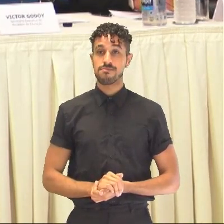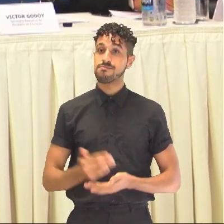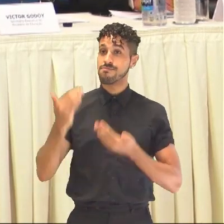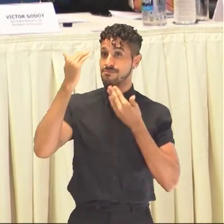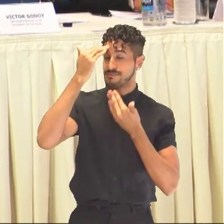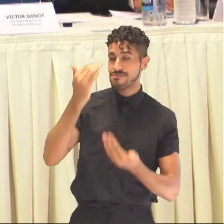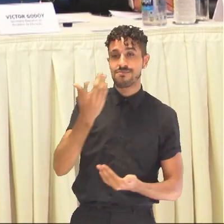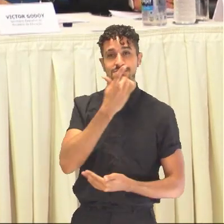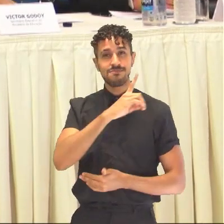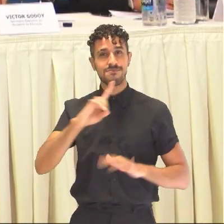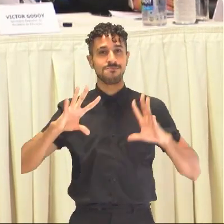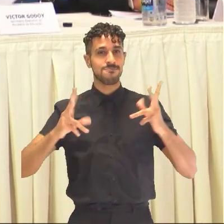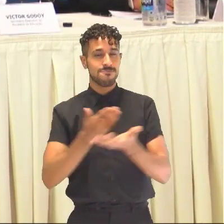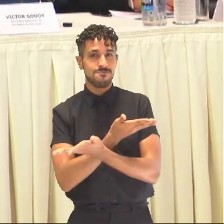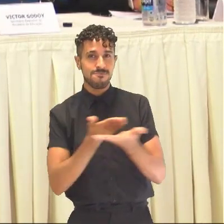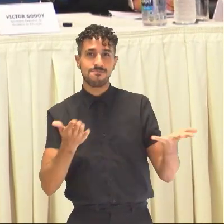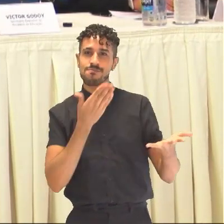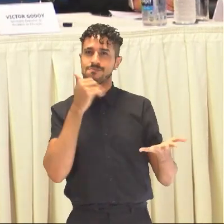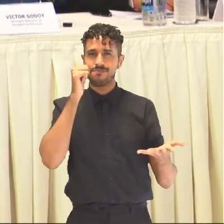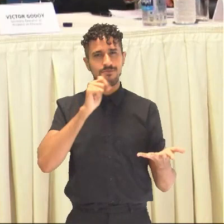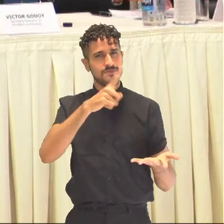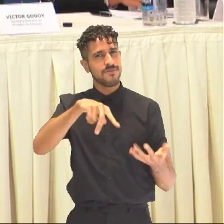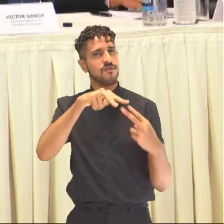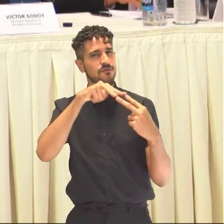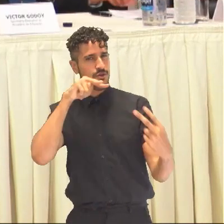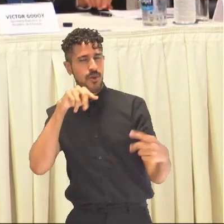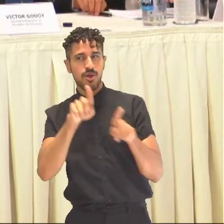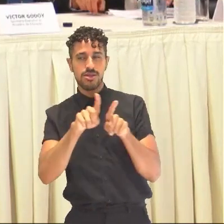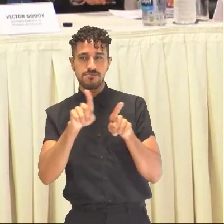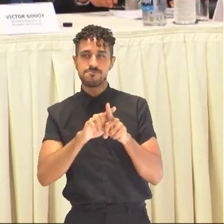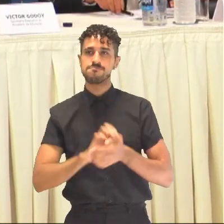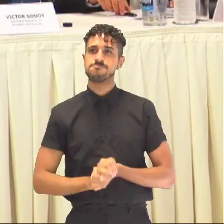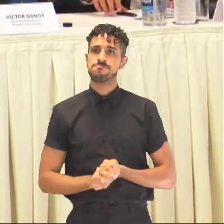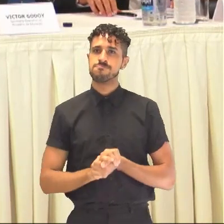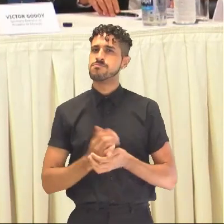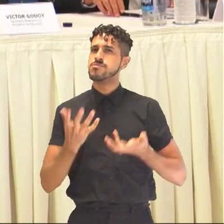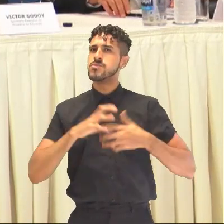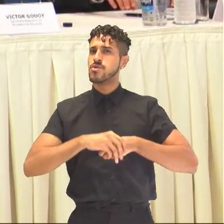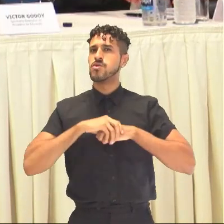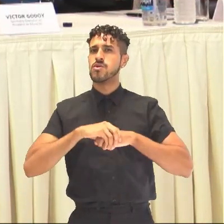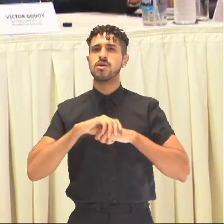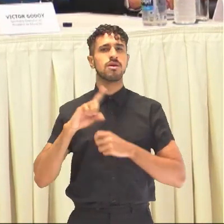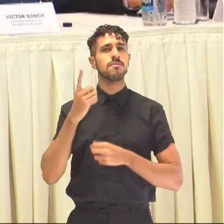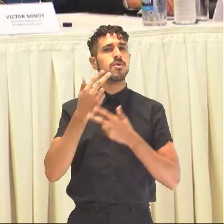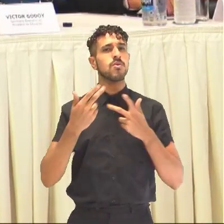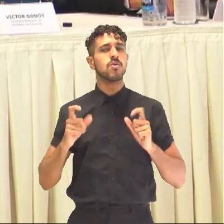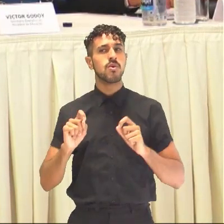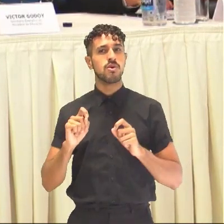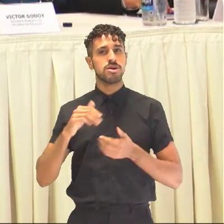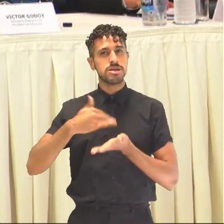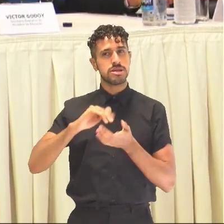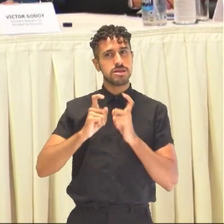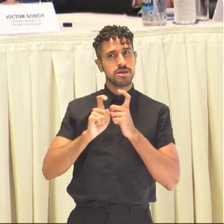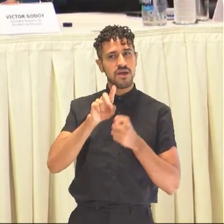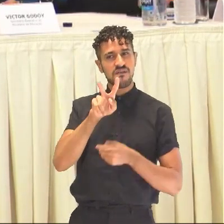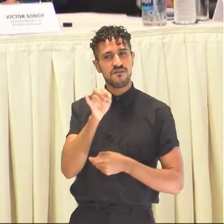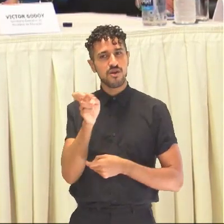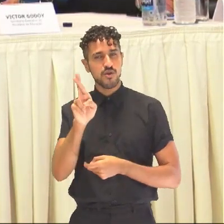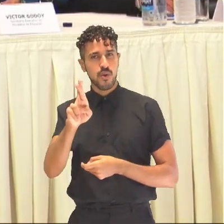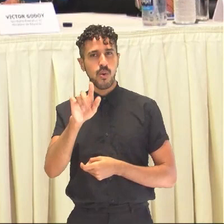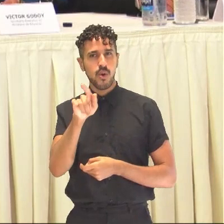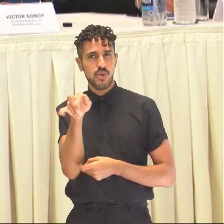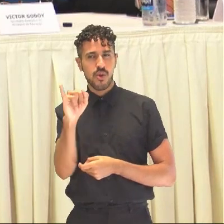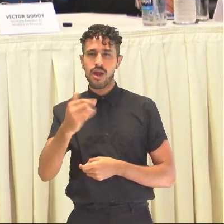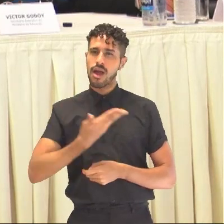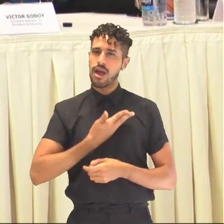Obrigado, bom dia a todos, todos estão online também. E saudar aqui, em primeiro lugar, o nosso secretário executivo, o Vitor Godoy, né, grande